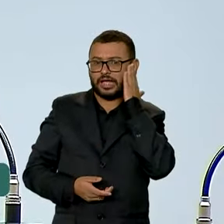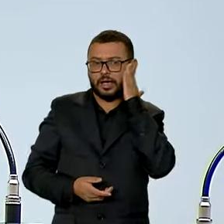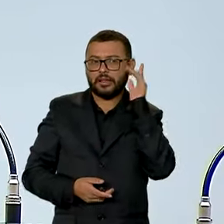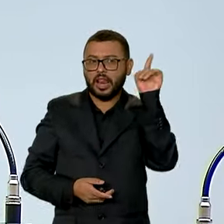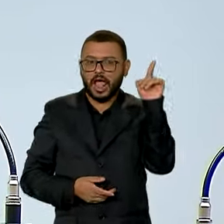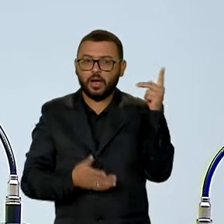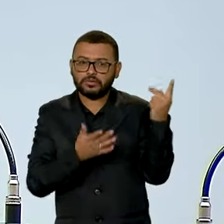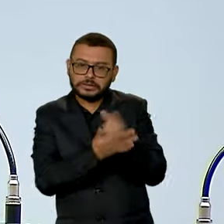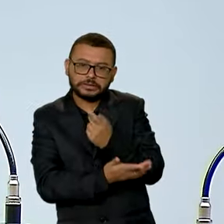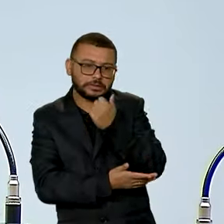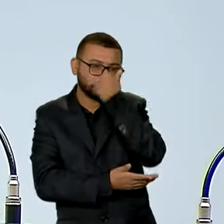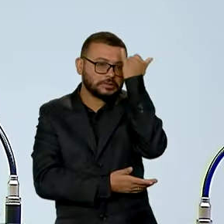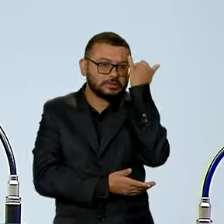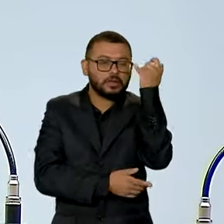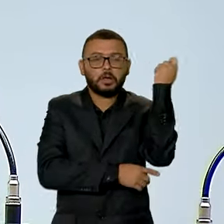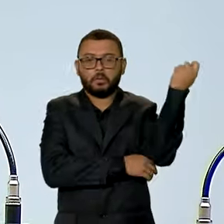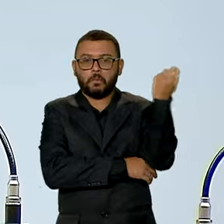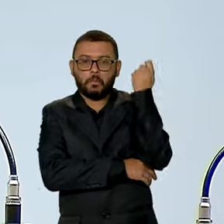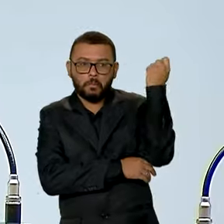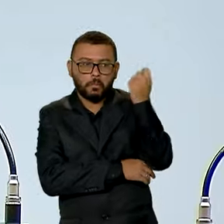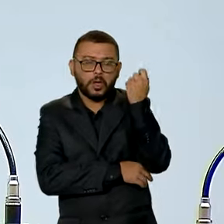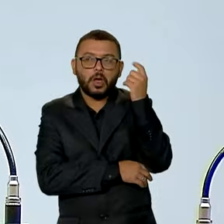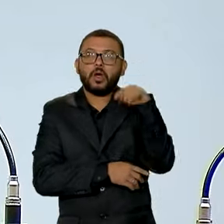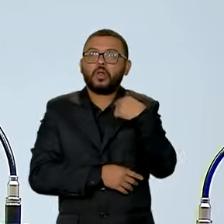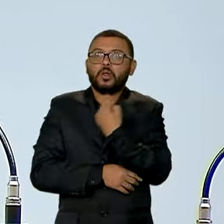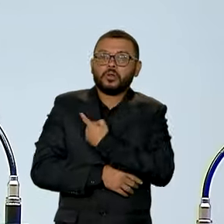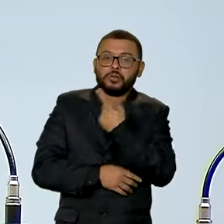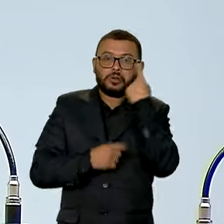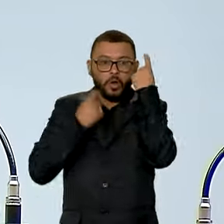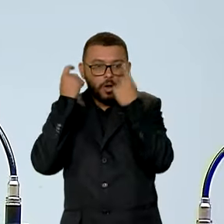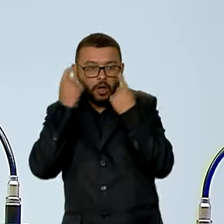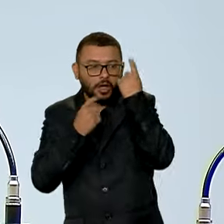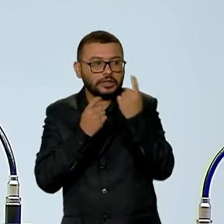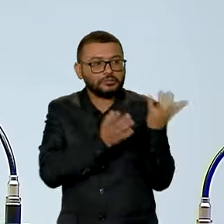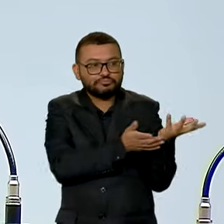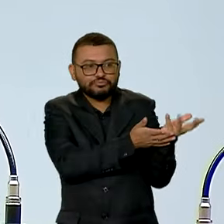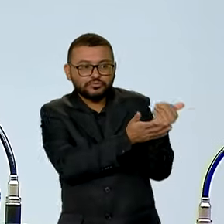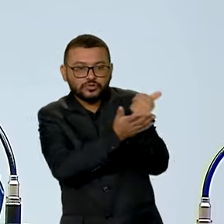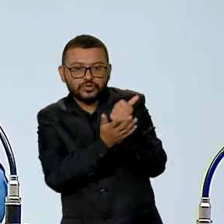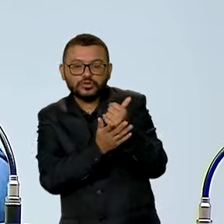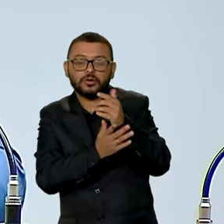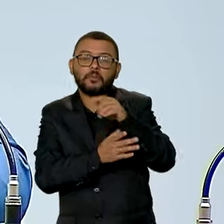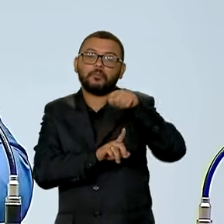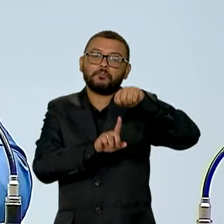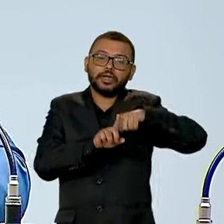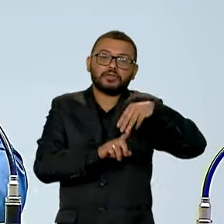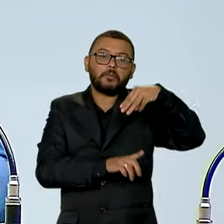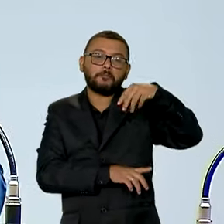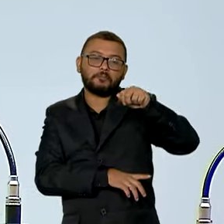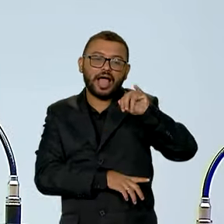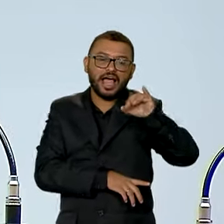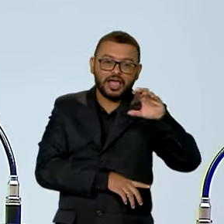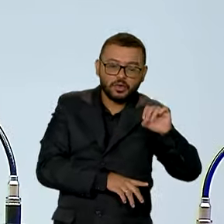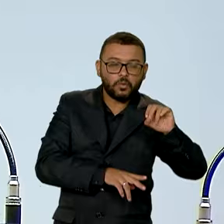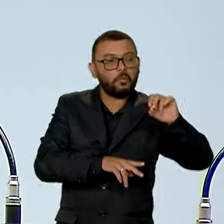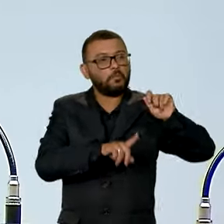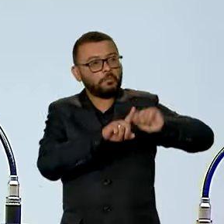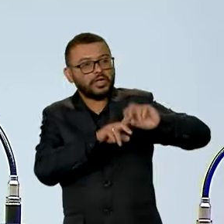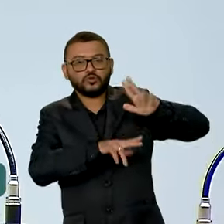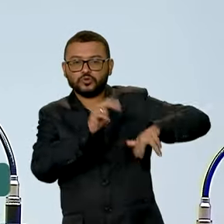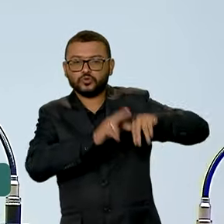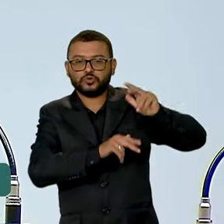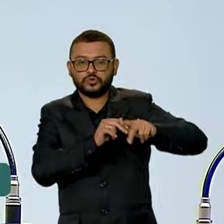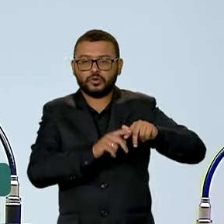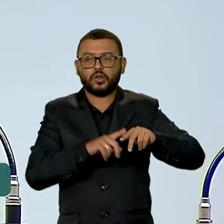nos preocupa, em relação principalmente à arrecadação nos meses de maio e junho, mas acho que com